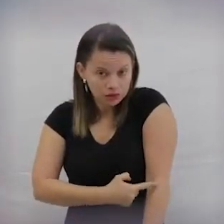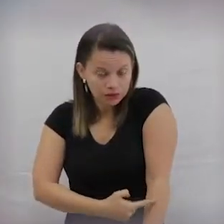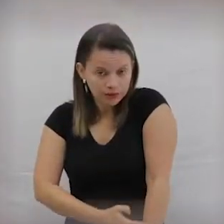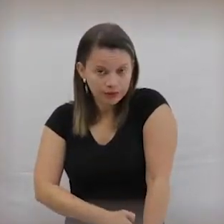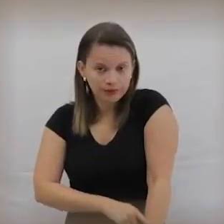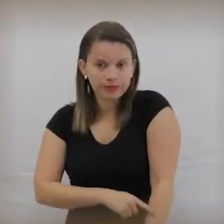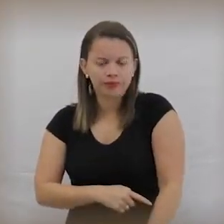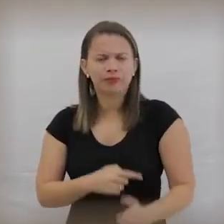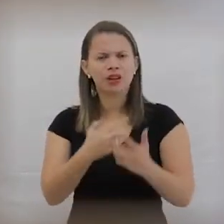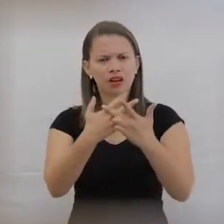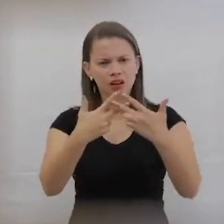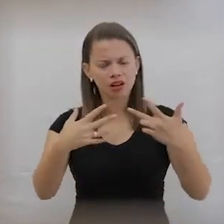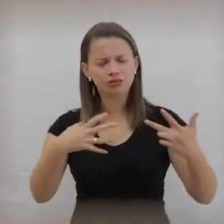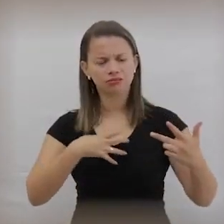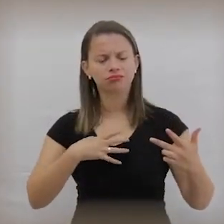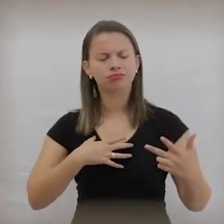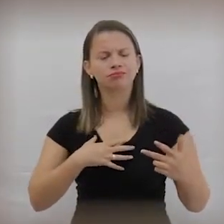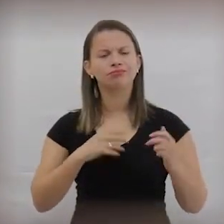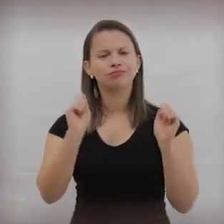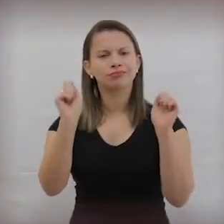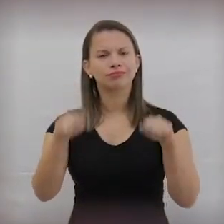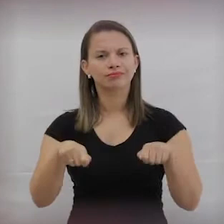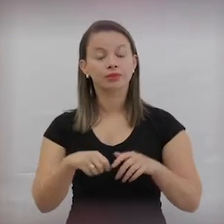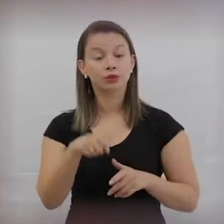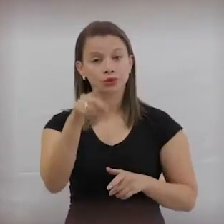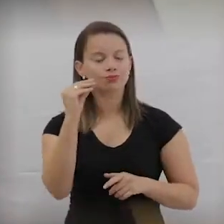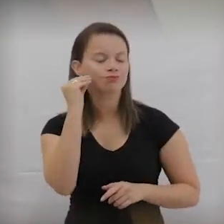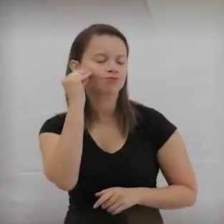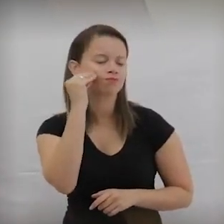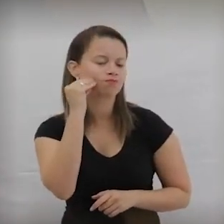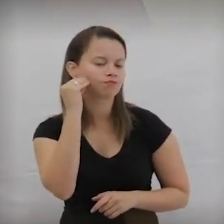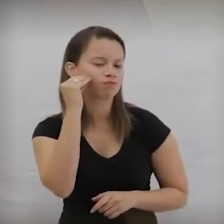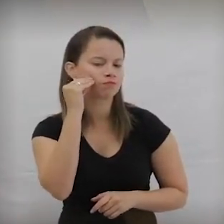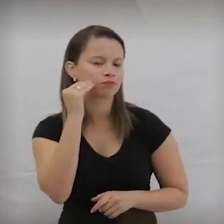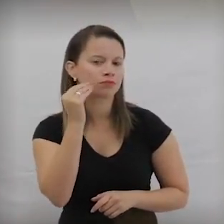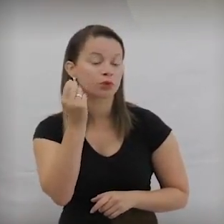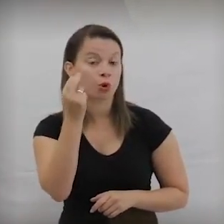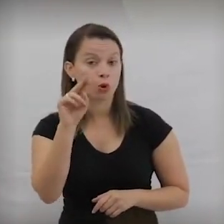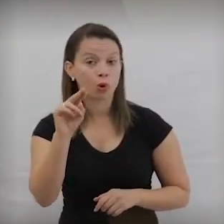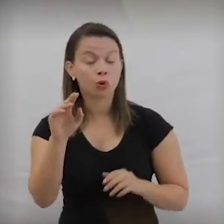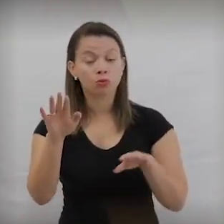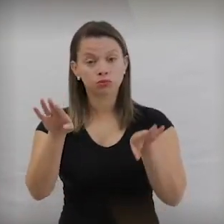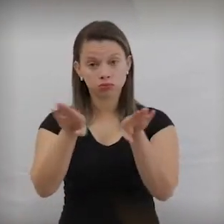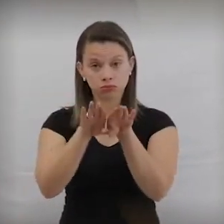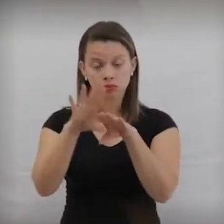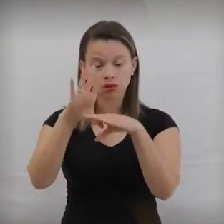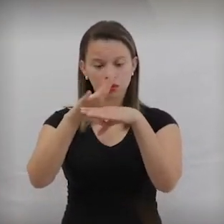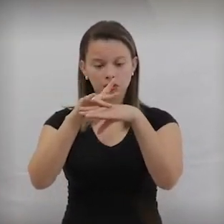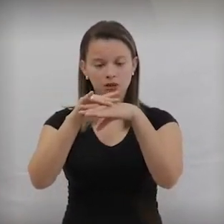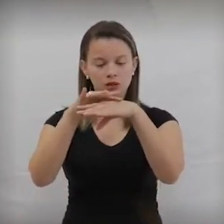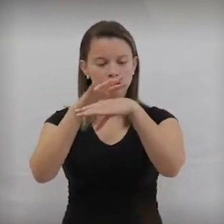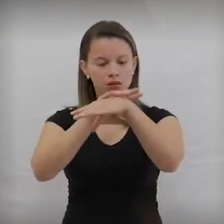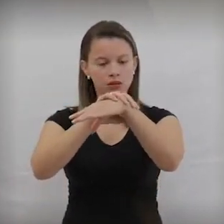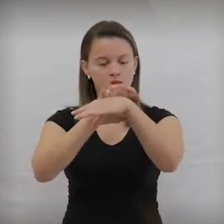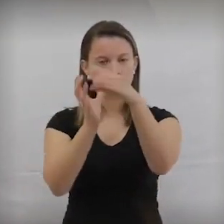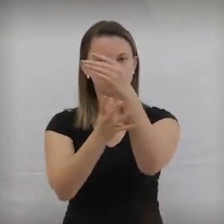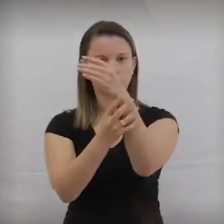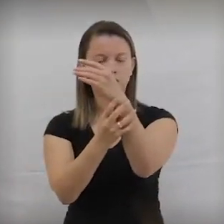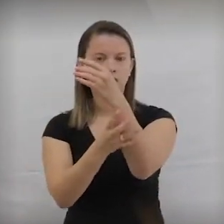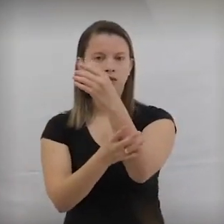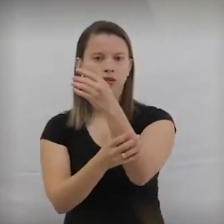diversas maneiras. E experimenta, ou então com seu próprio toque. Lembrando da